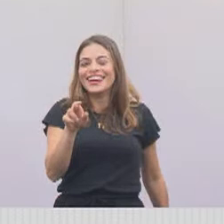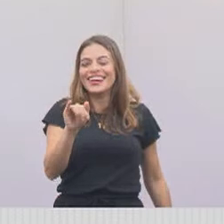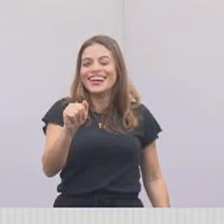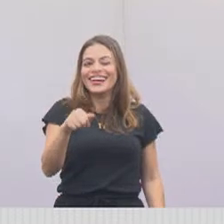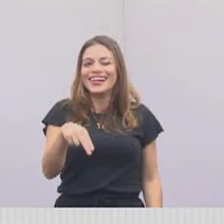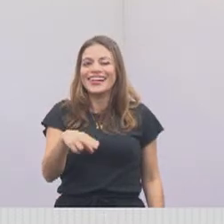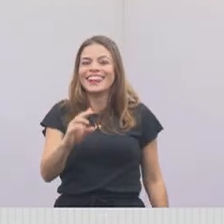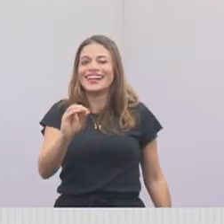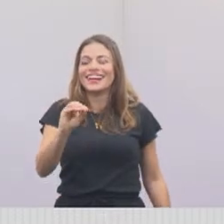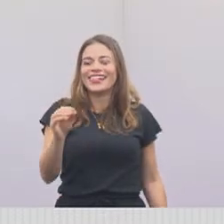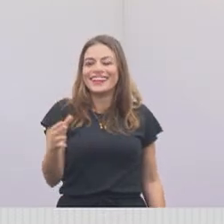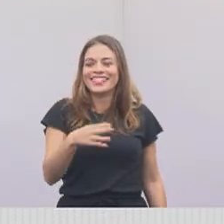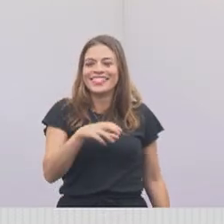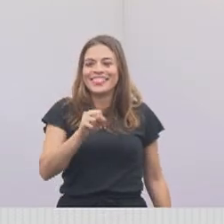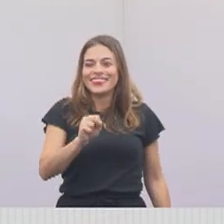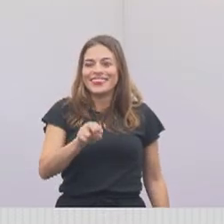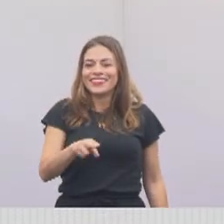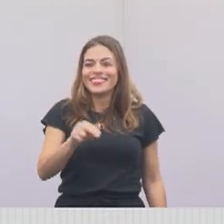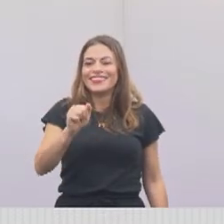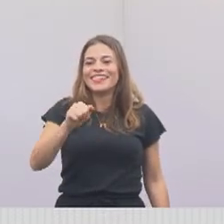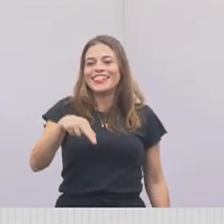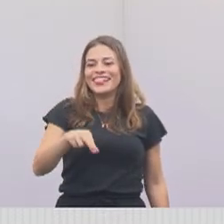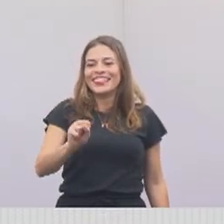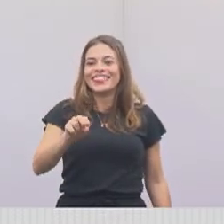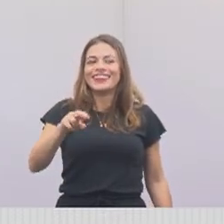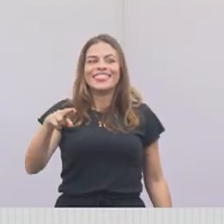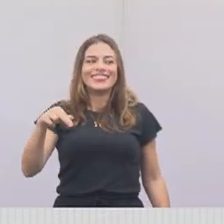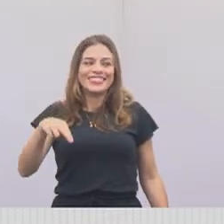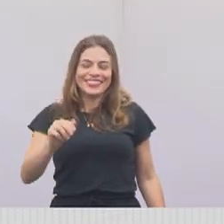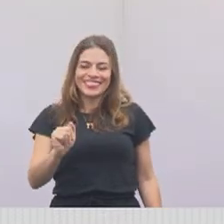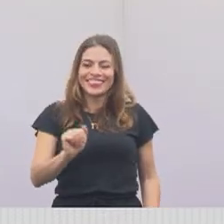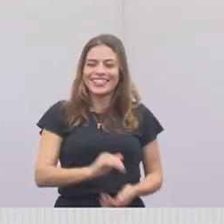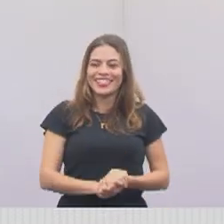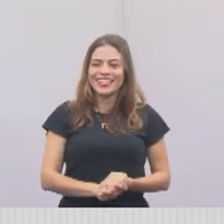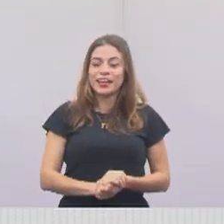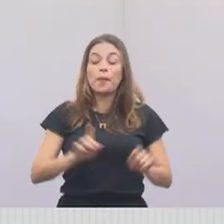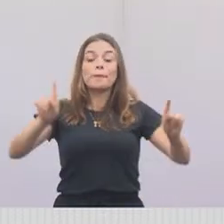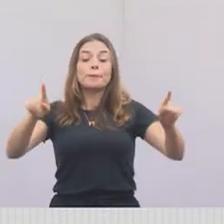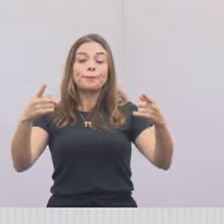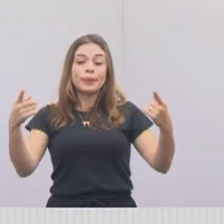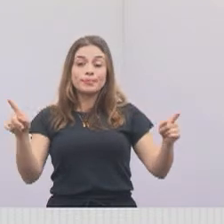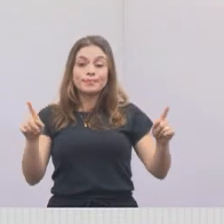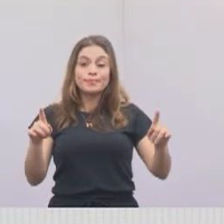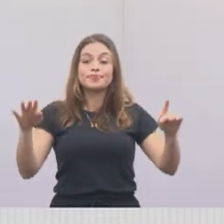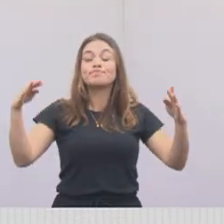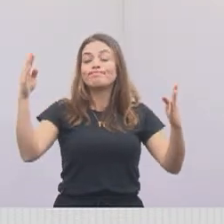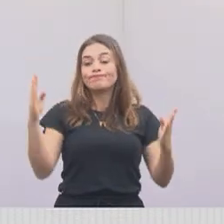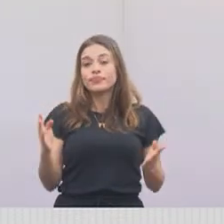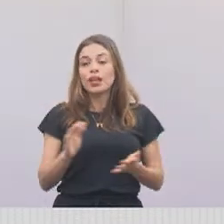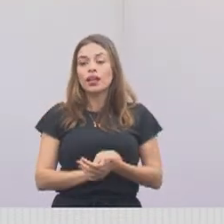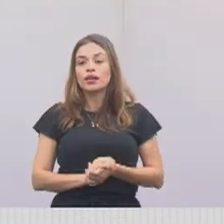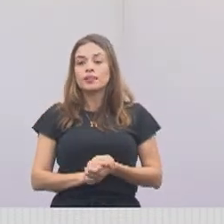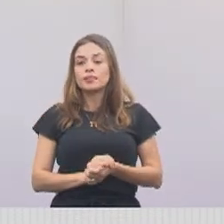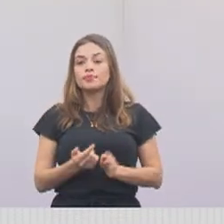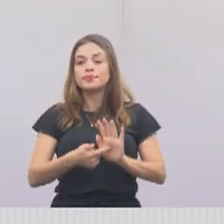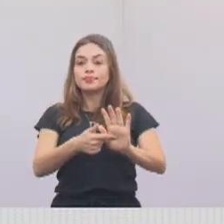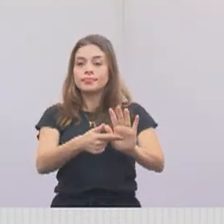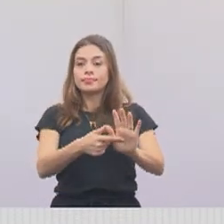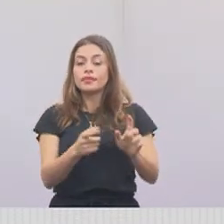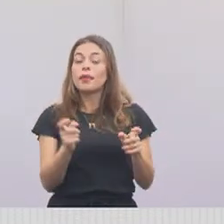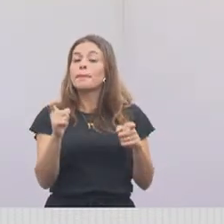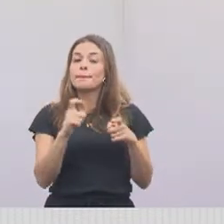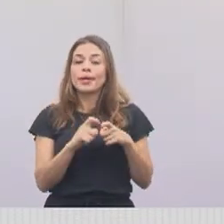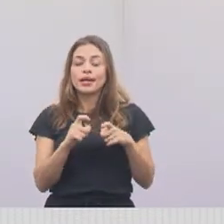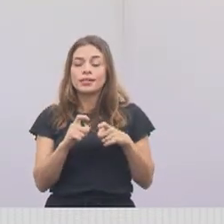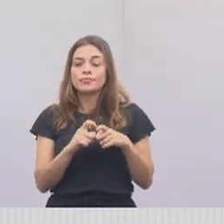Teremos algumas bandas também de São José, coral, banda Jubal, não é, se apresentando aqui. E banda dos médicos.